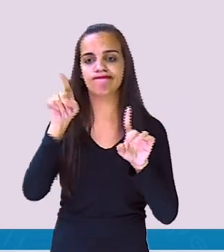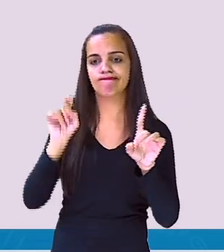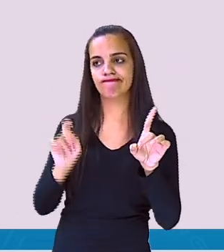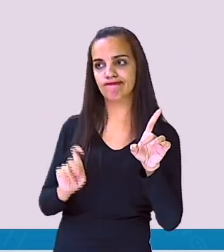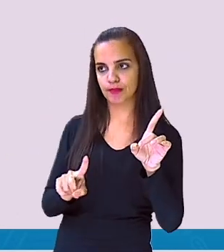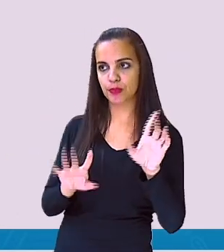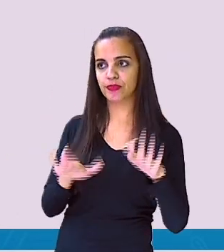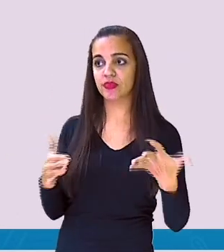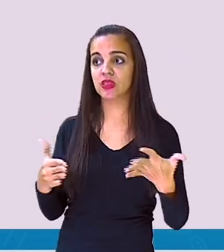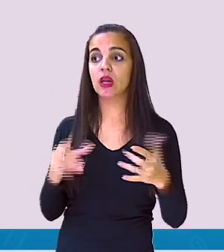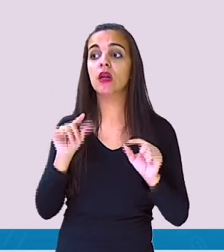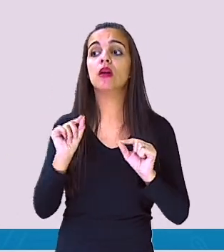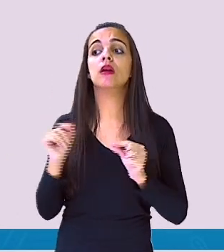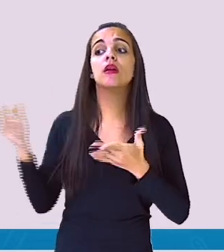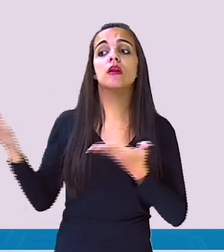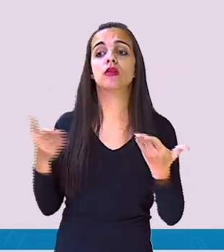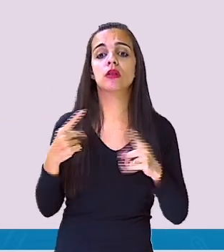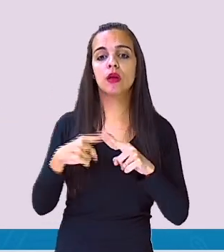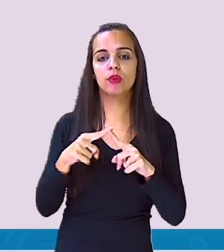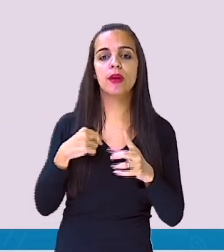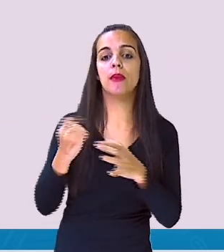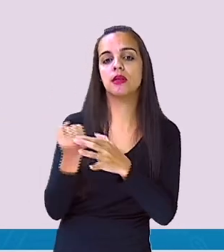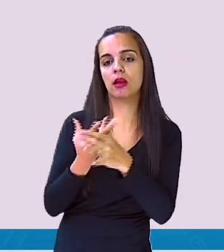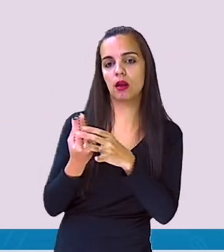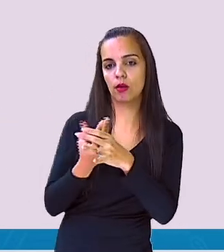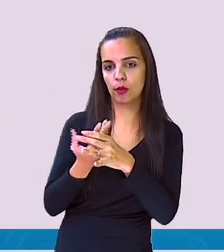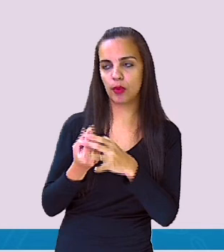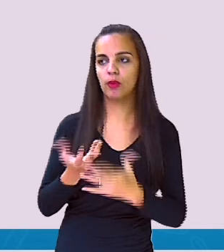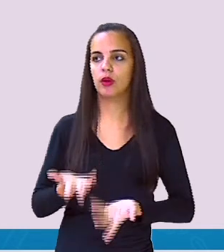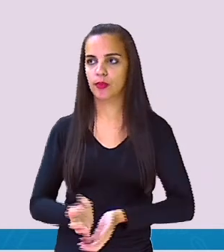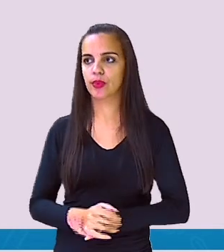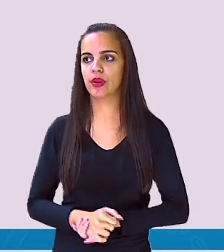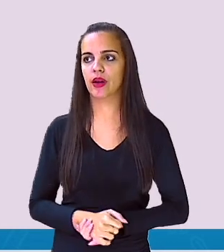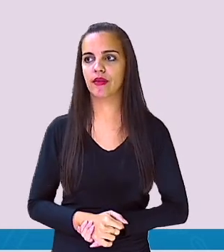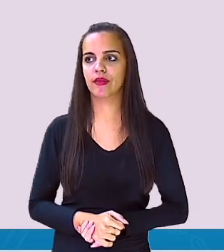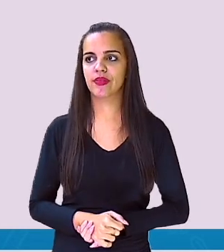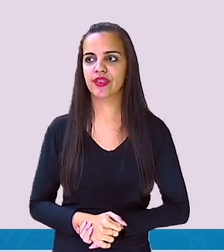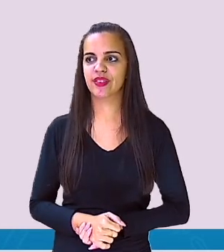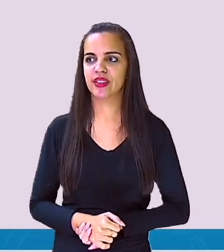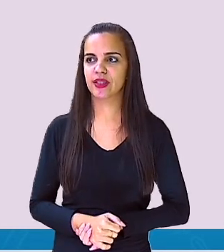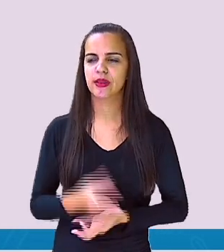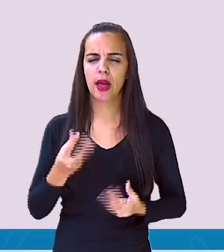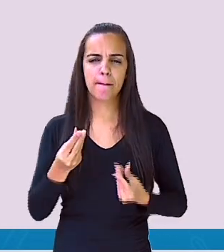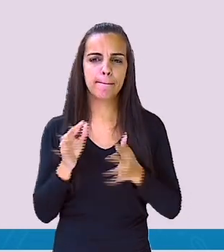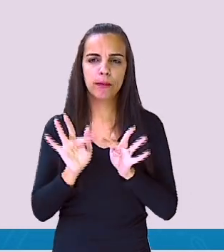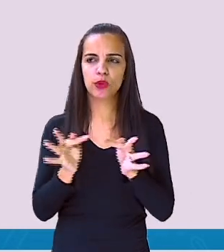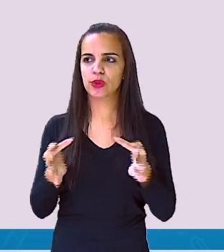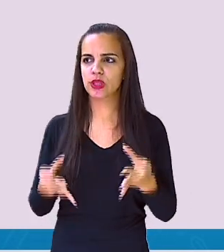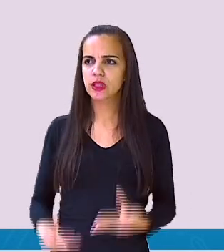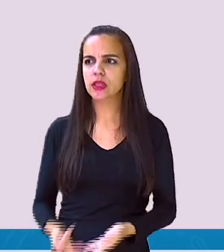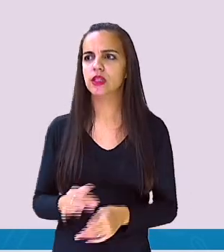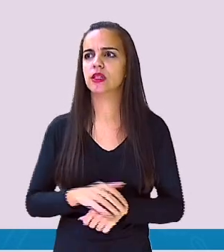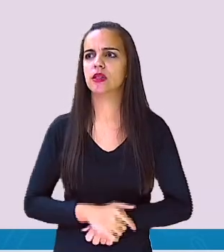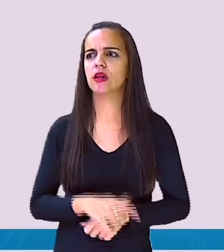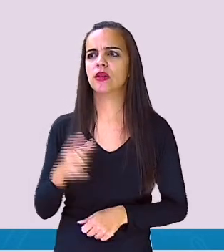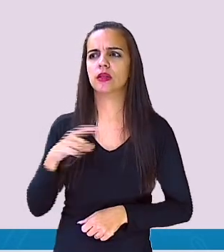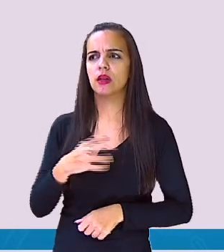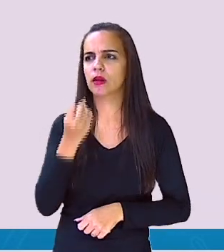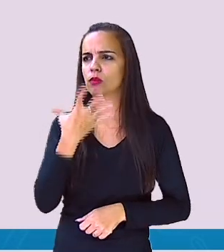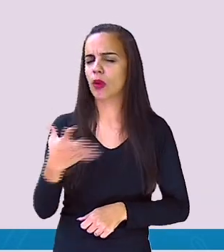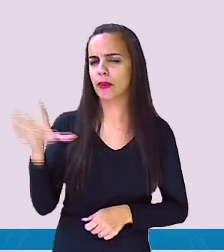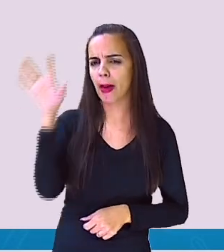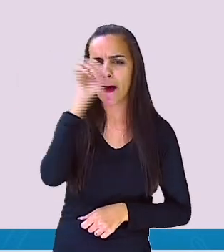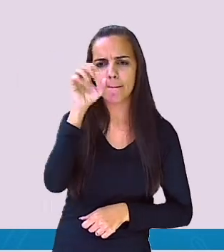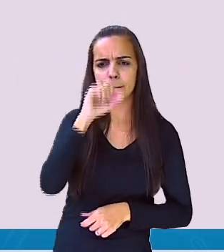pessoa do plural. Ai, gente, fácil demais, não é? Muito simples, 3 aulas ótimas aí,